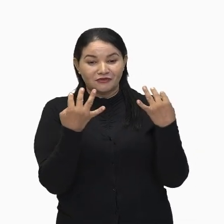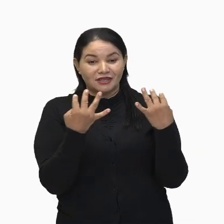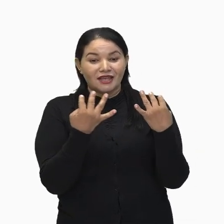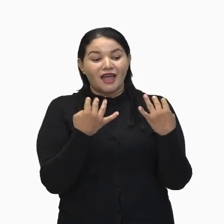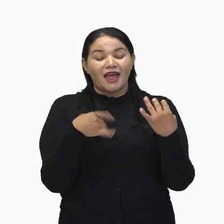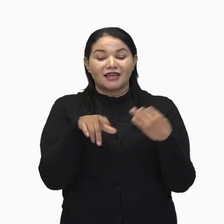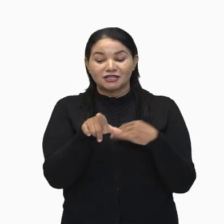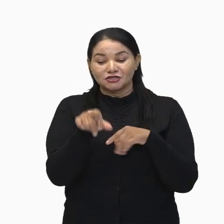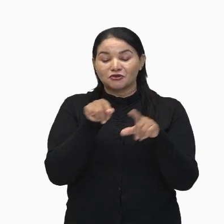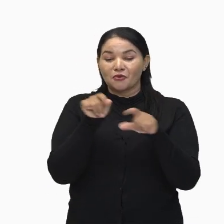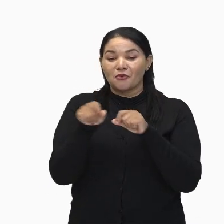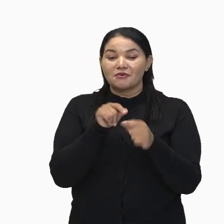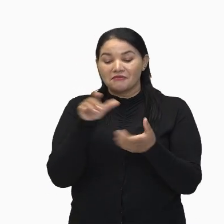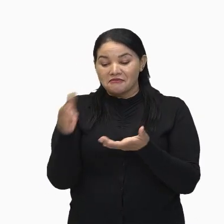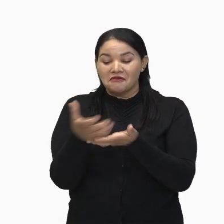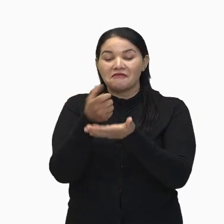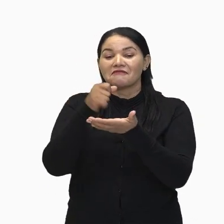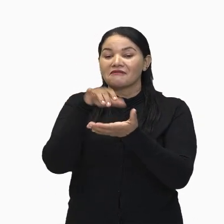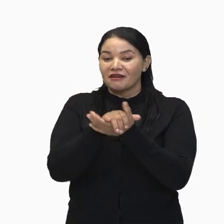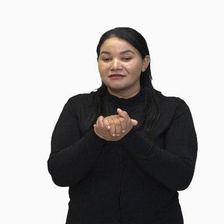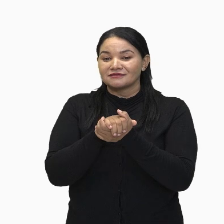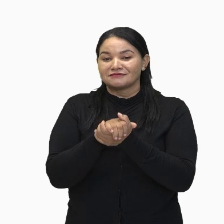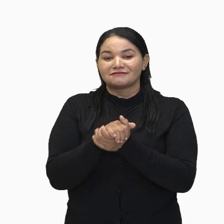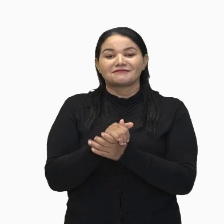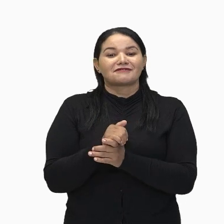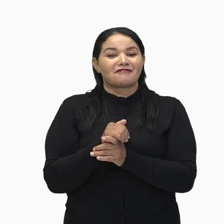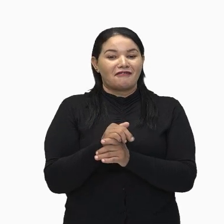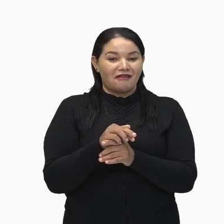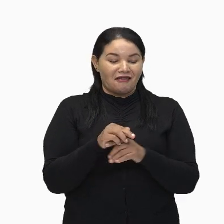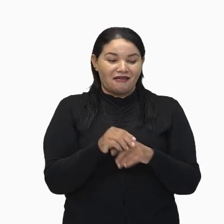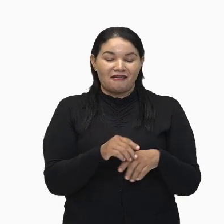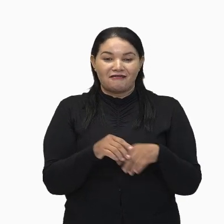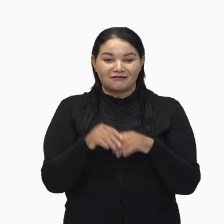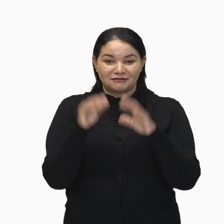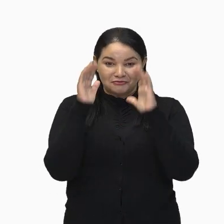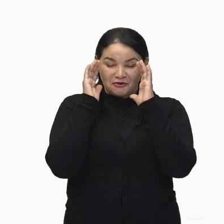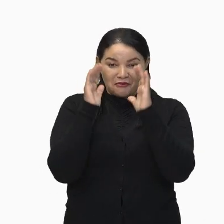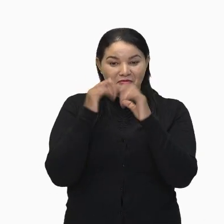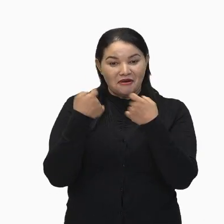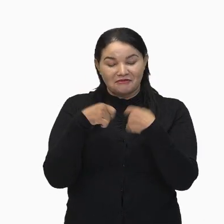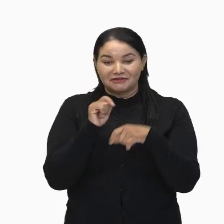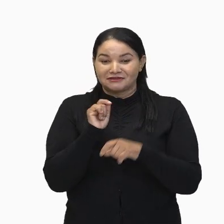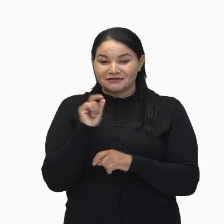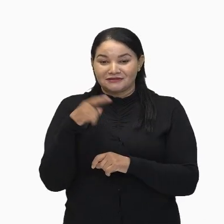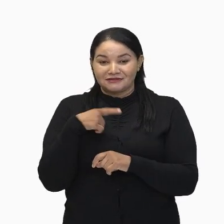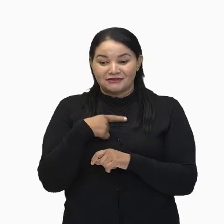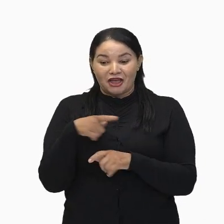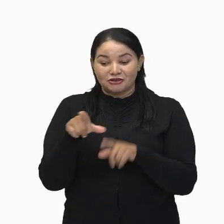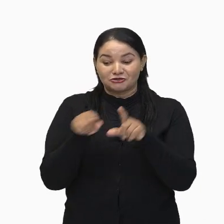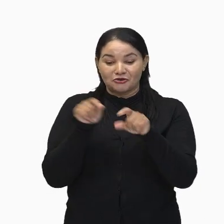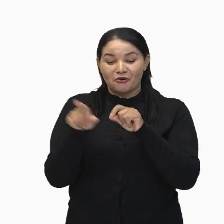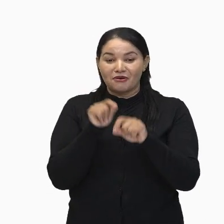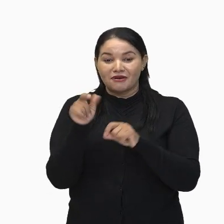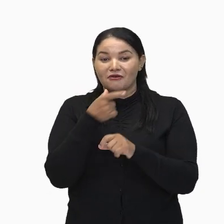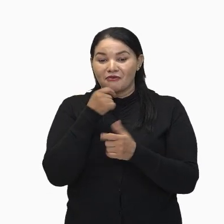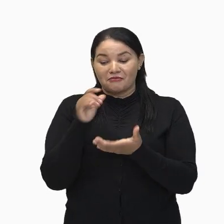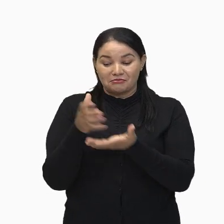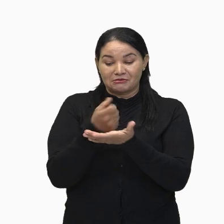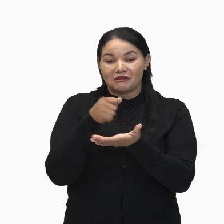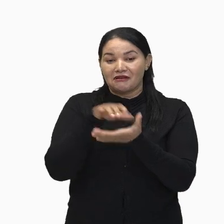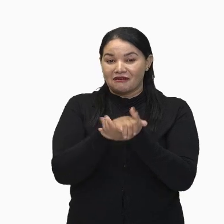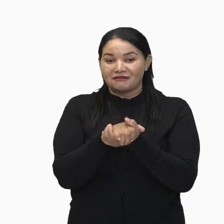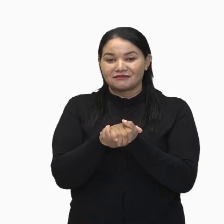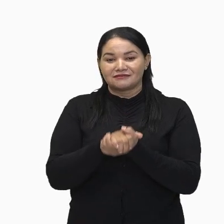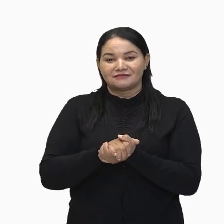quem se casar. Olha a responsabilidade, né? Isso mostra o quê? Que